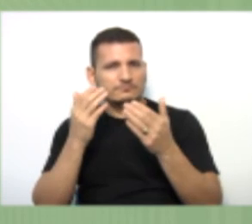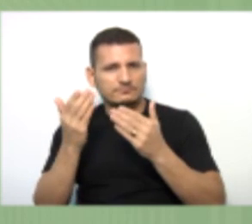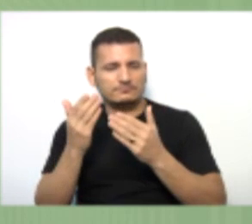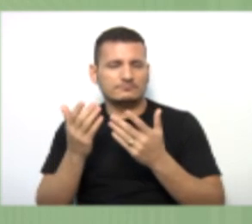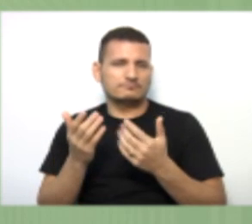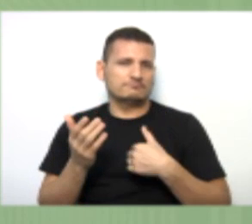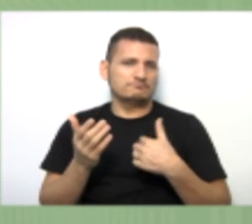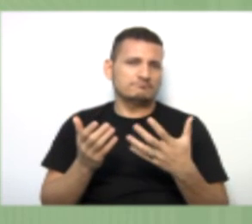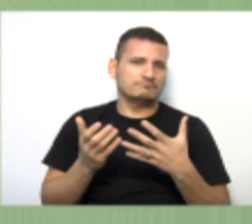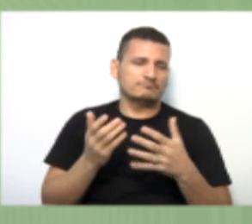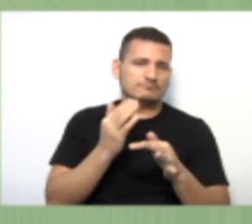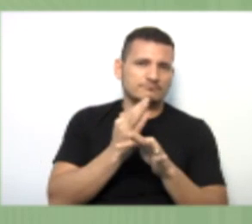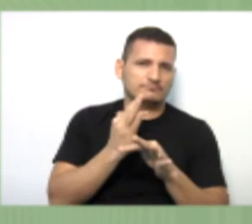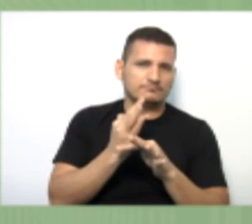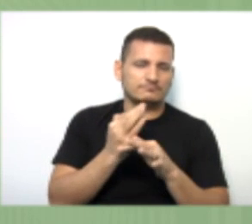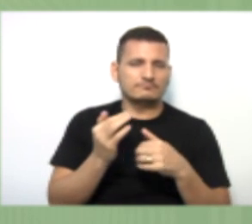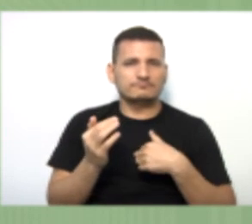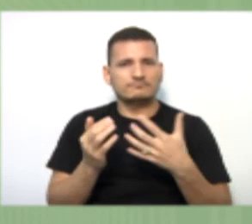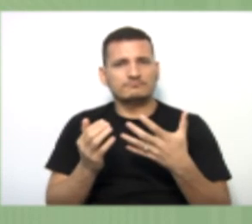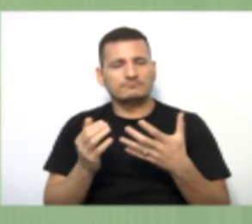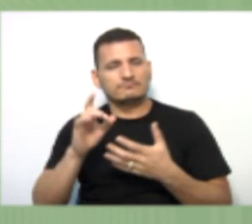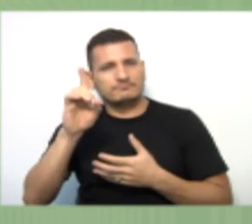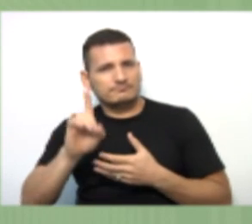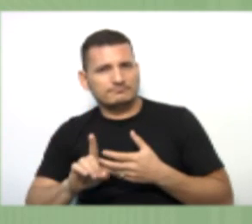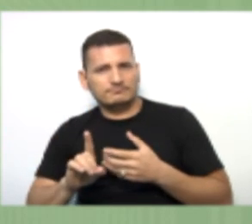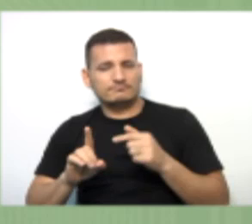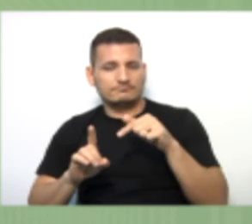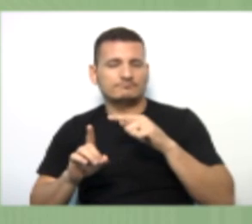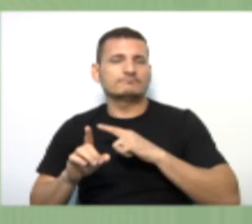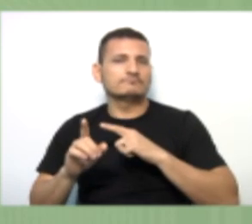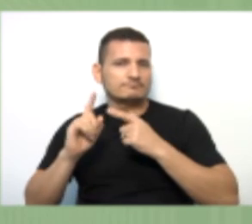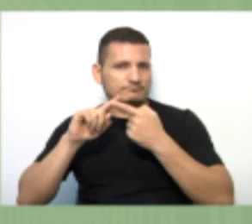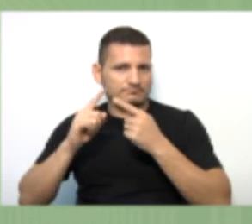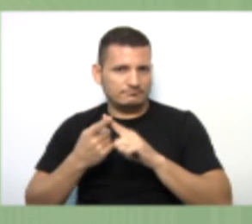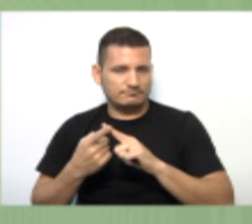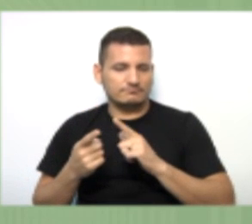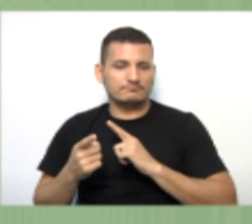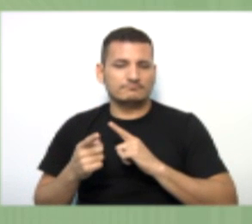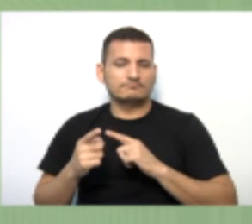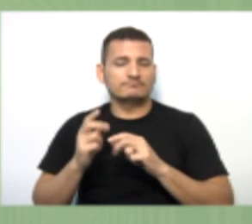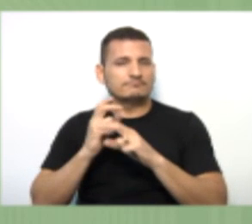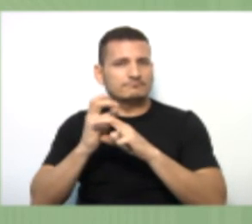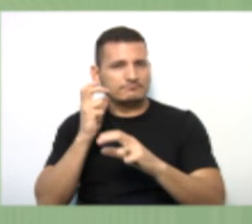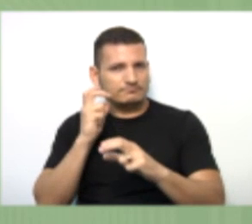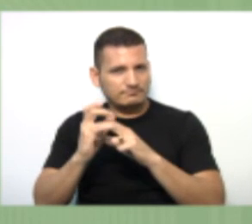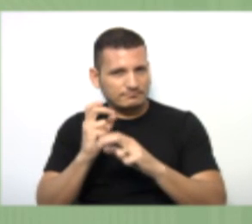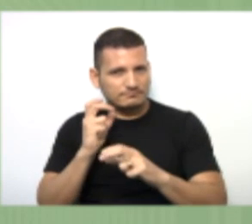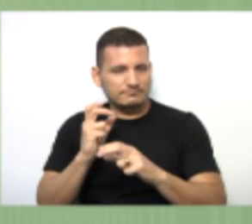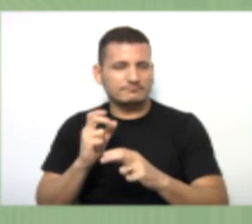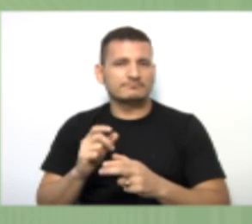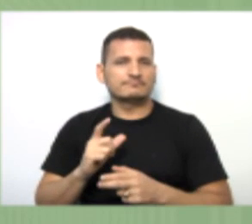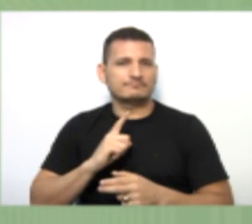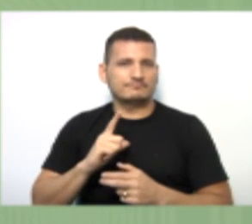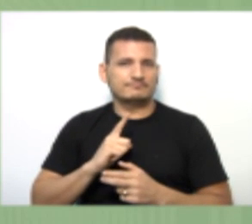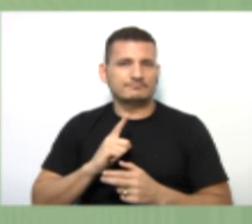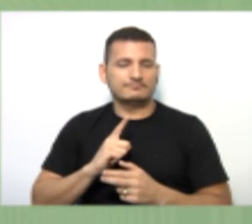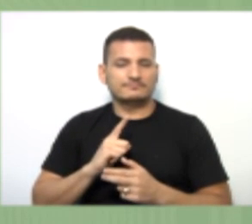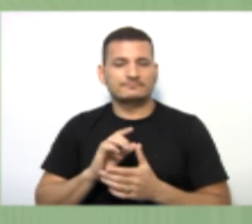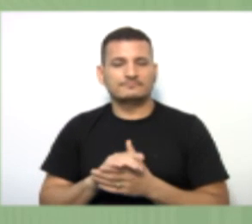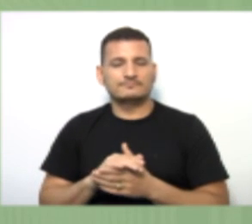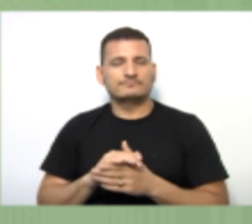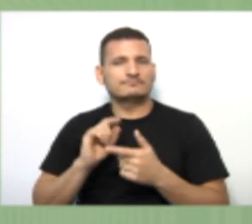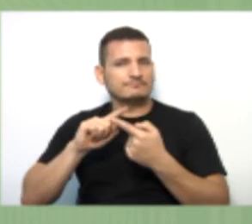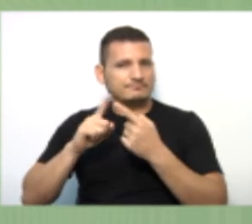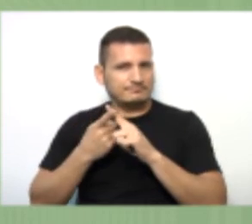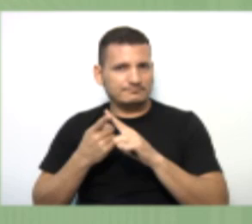fazer física. Ah, eu quero fazer direito. Quem disse que direito não tem lógica? Muita lógica. Engenharia, vixi, meu Deus do céu. Quanta lógica